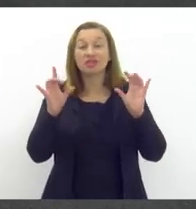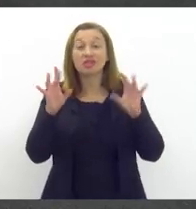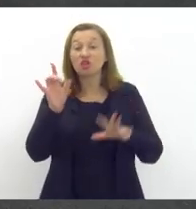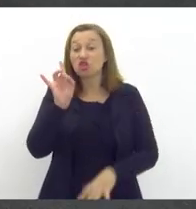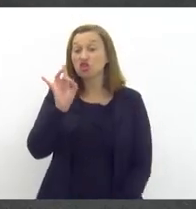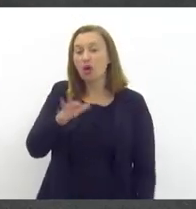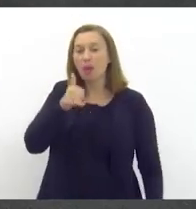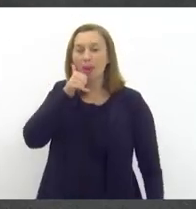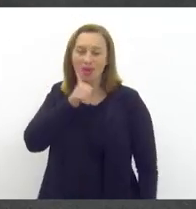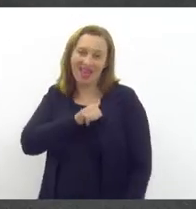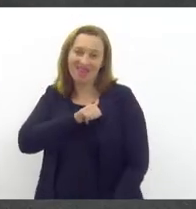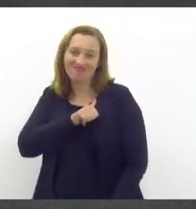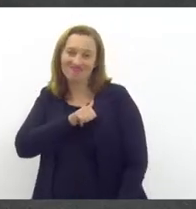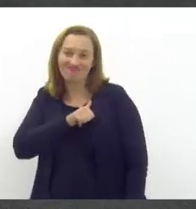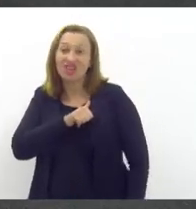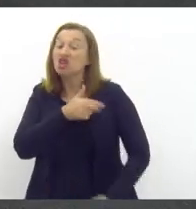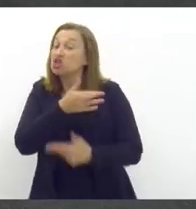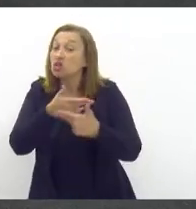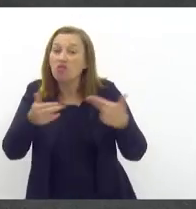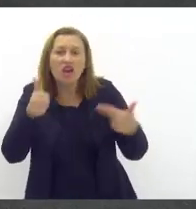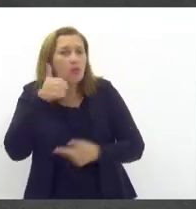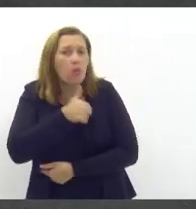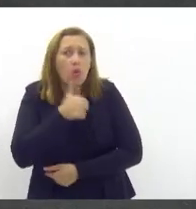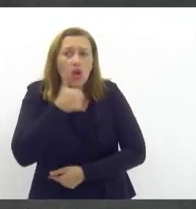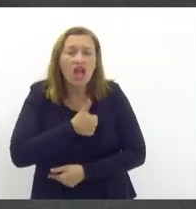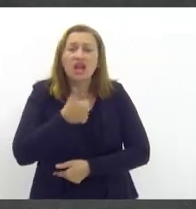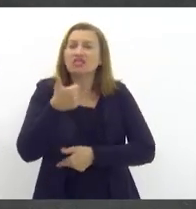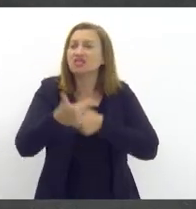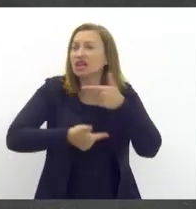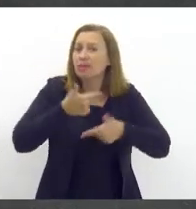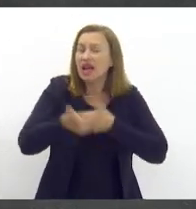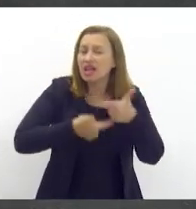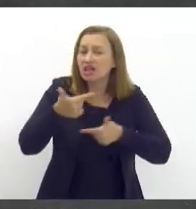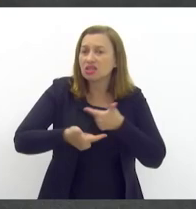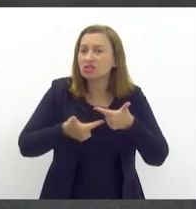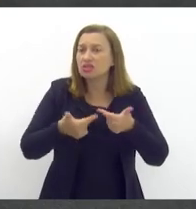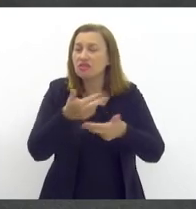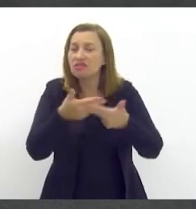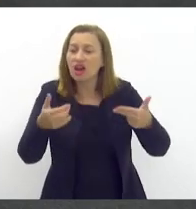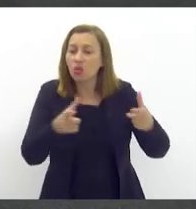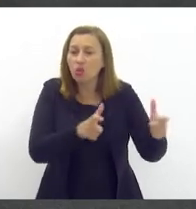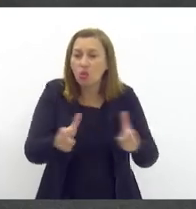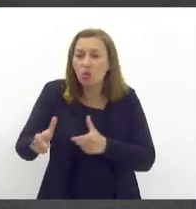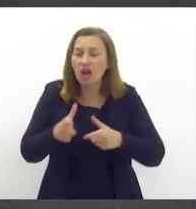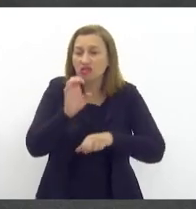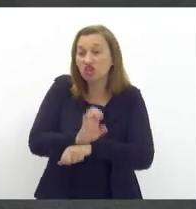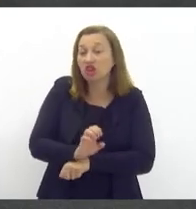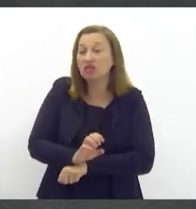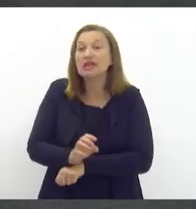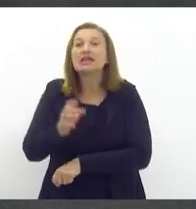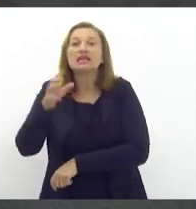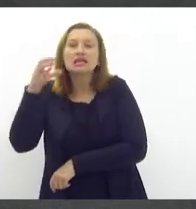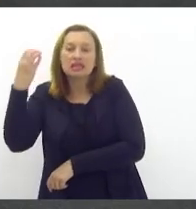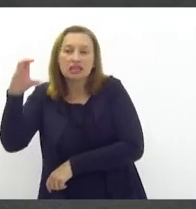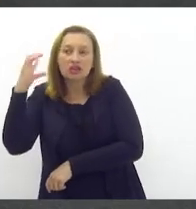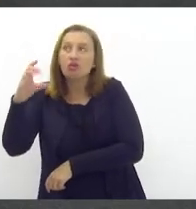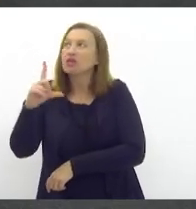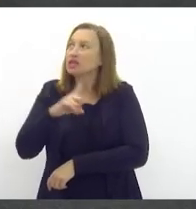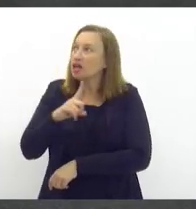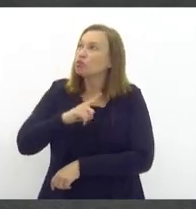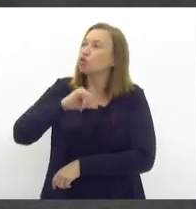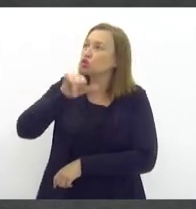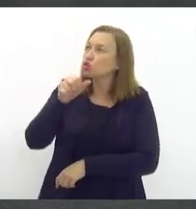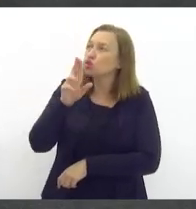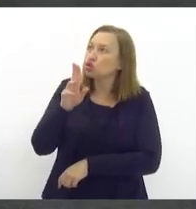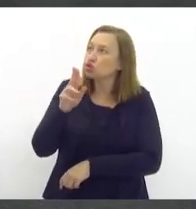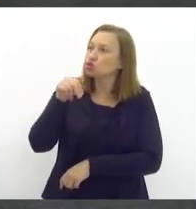feminina. São muitas marisqueiras que estão nas diferentes regiões do Estado. Em Niterói, por exemplo, nós temos Jurujuba, na